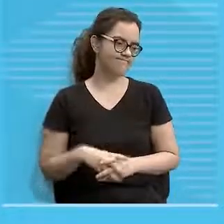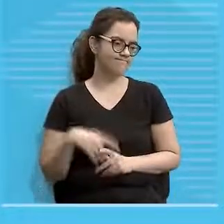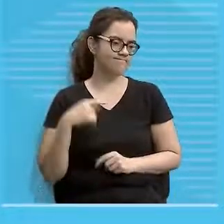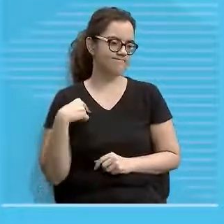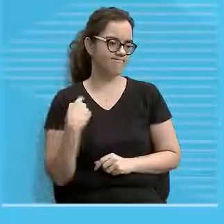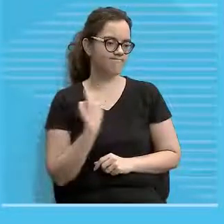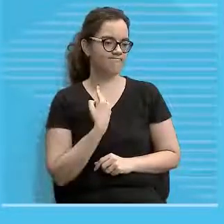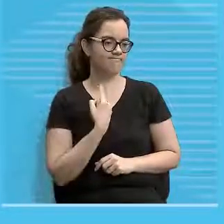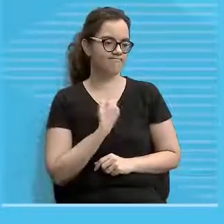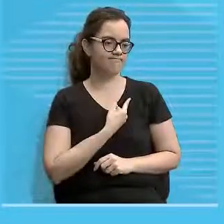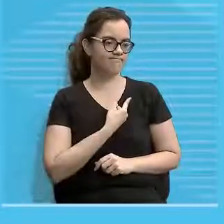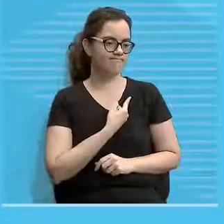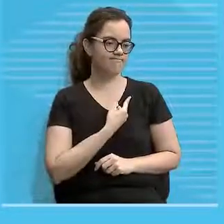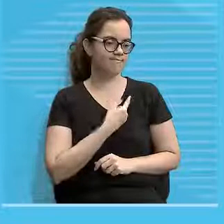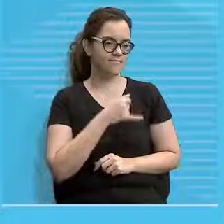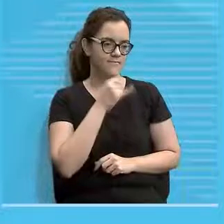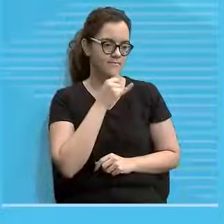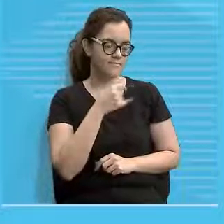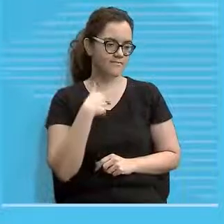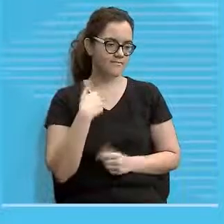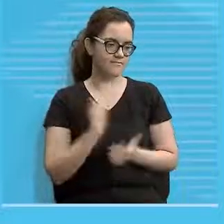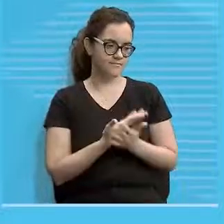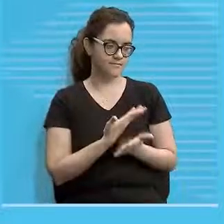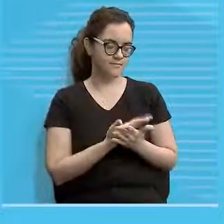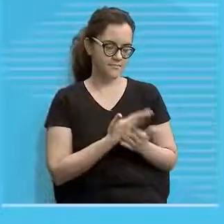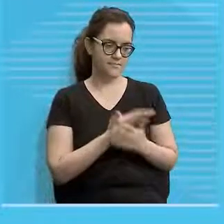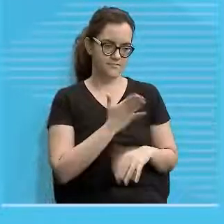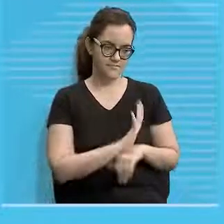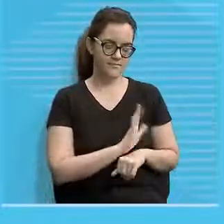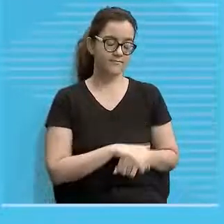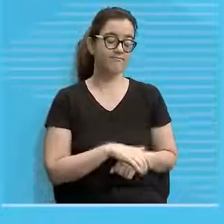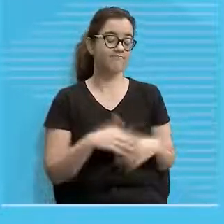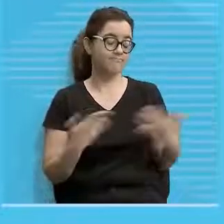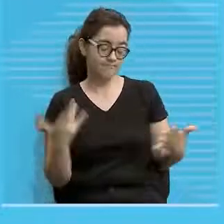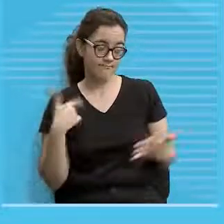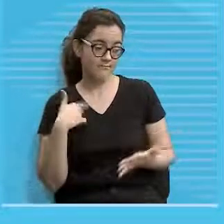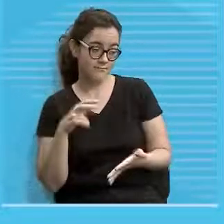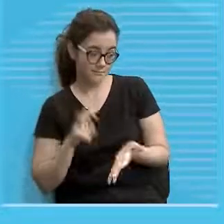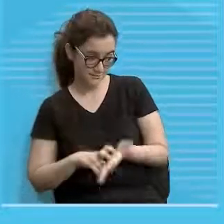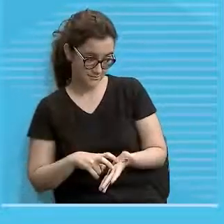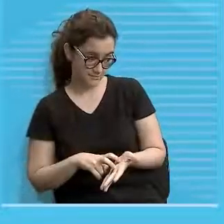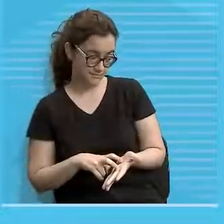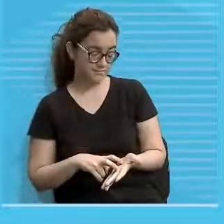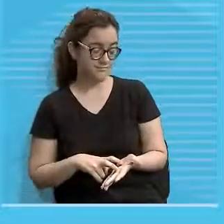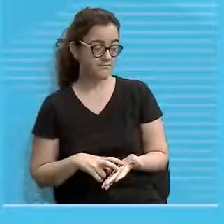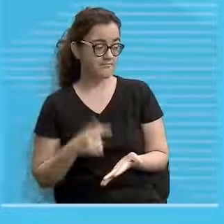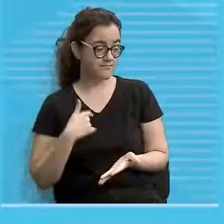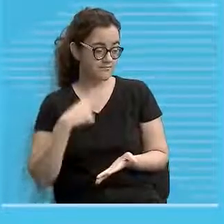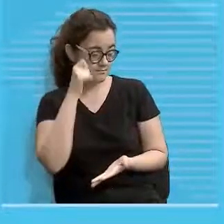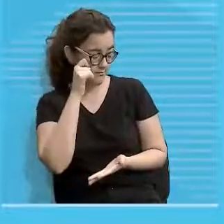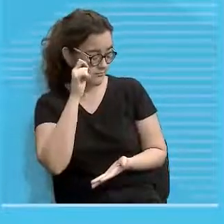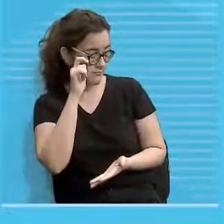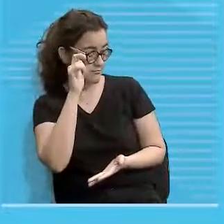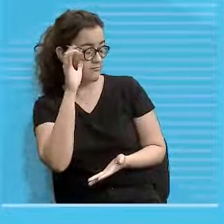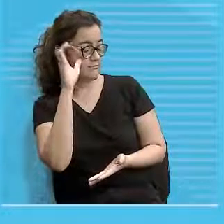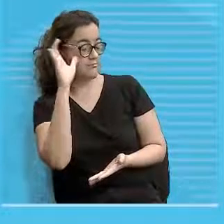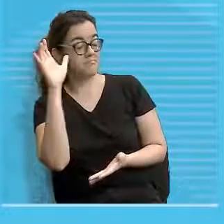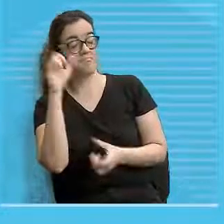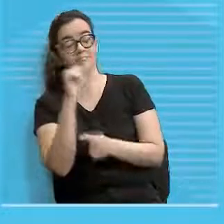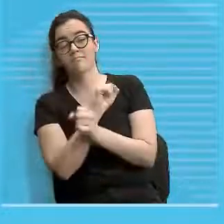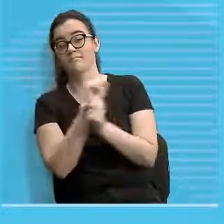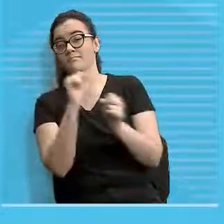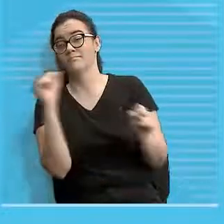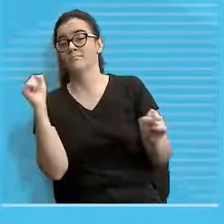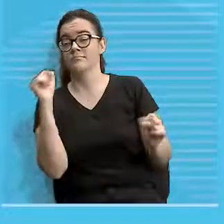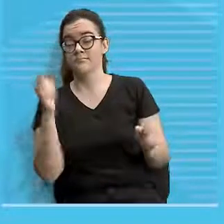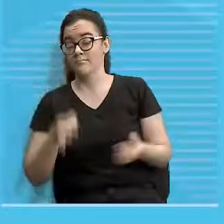entra na sala, eu estudo à tarde. Então, de manhã eu acordo num determinado horário, eu tomo café, eu faço alguma atividade